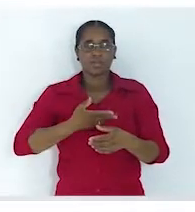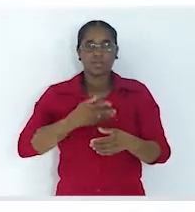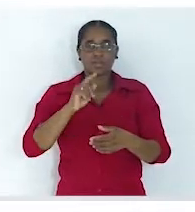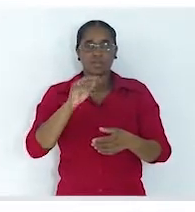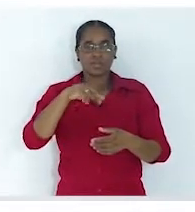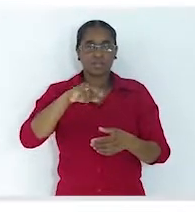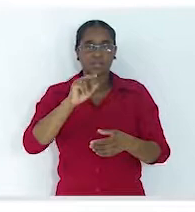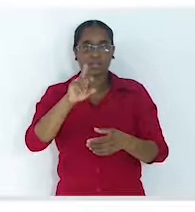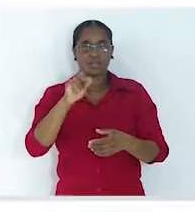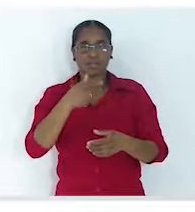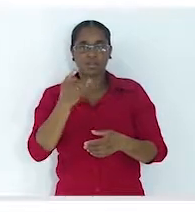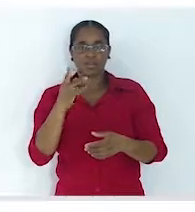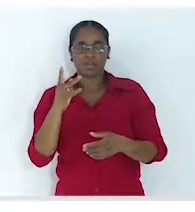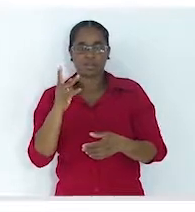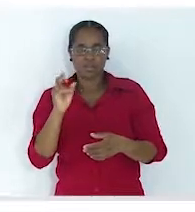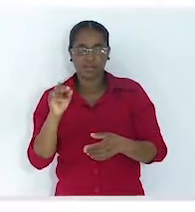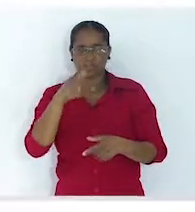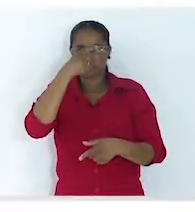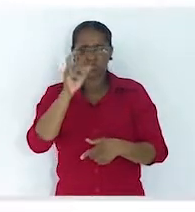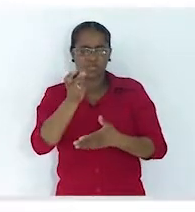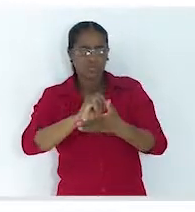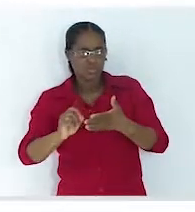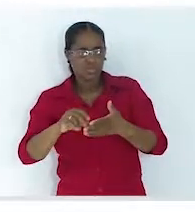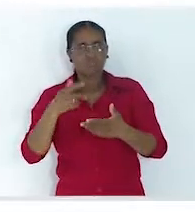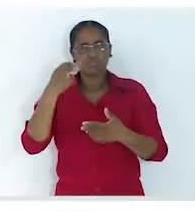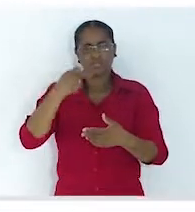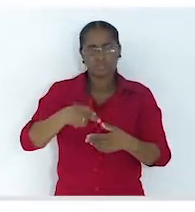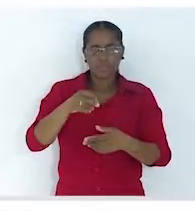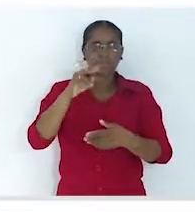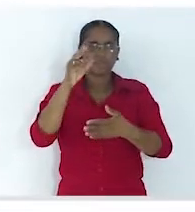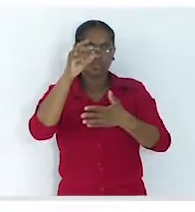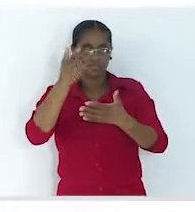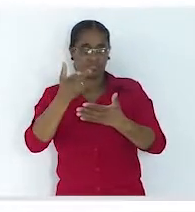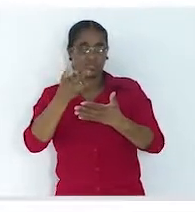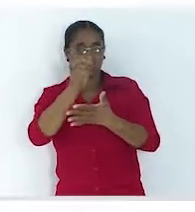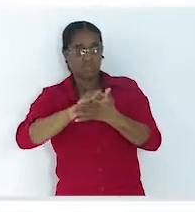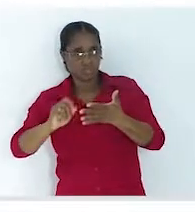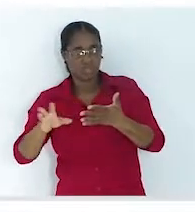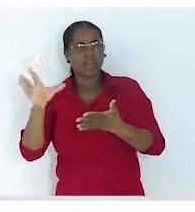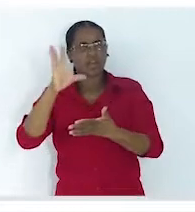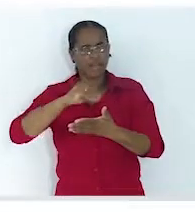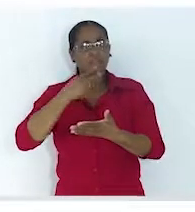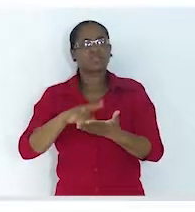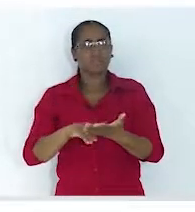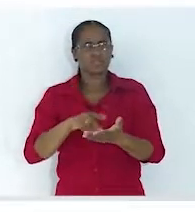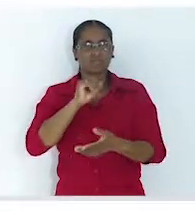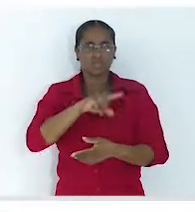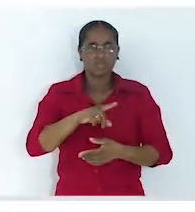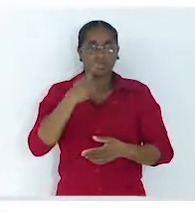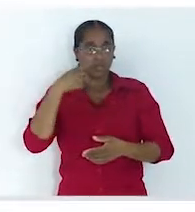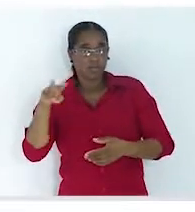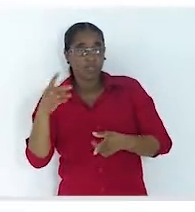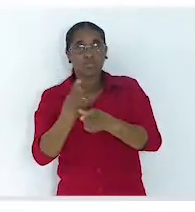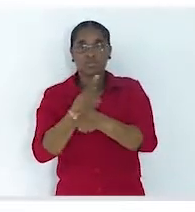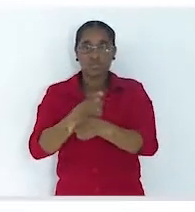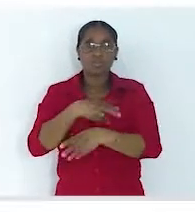para tornar a sua narrativa o mais realista possível, recorre a alguns elementos que dão vida